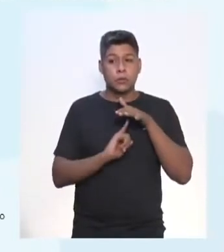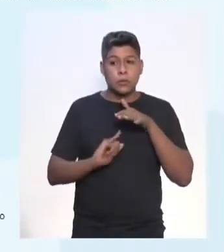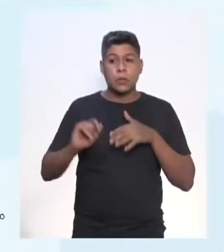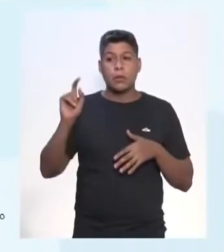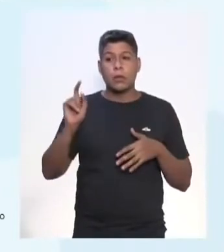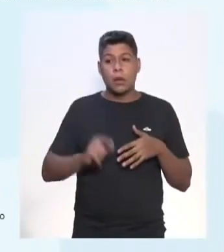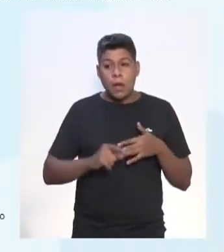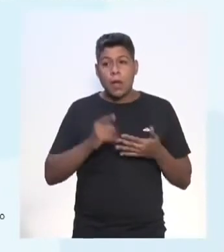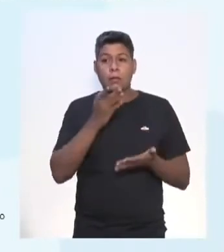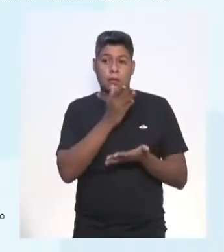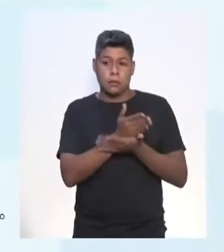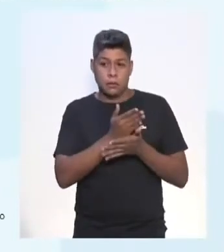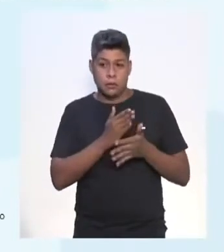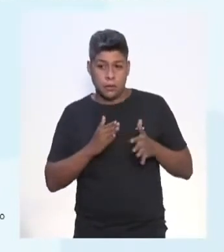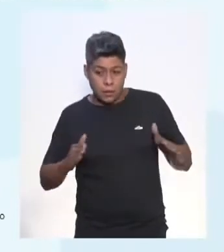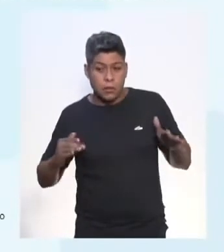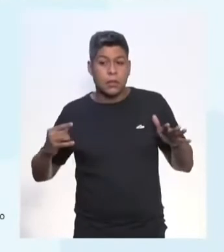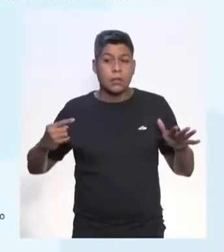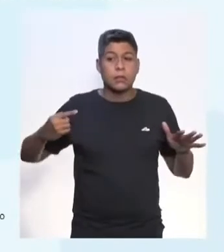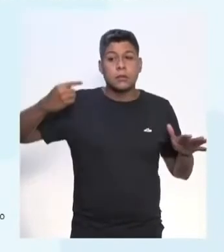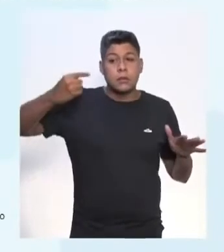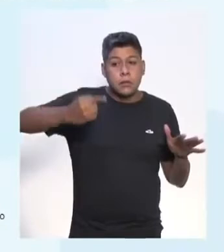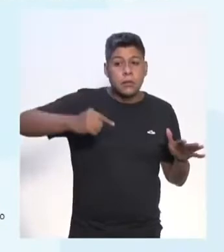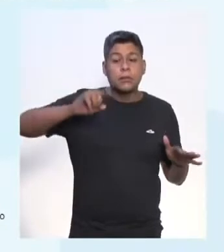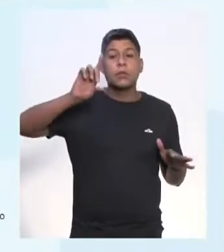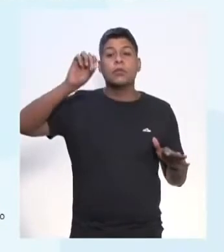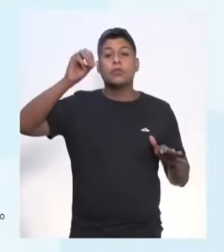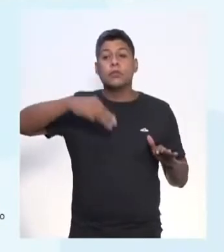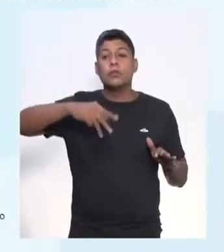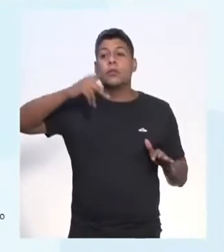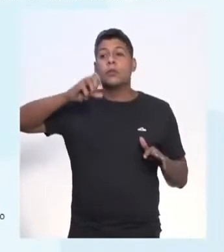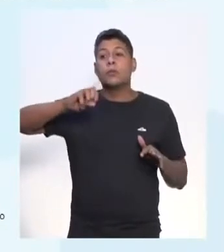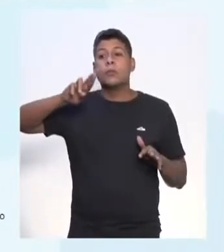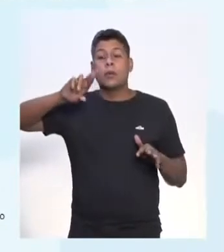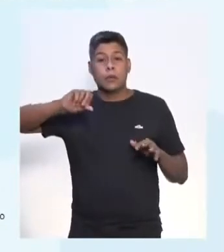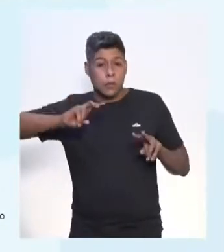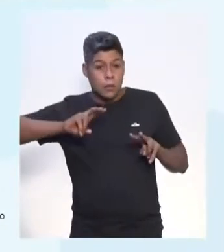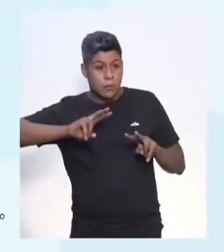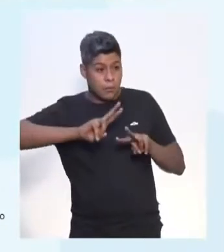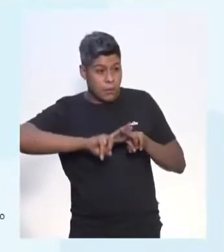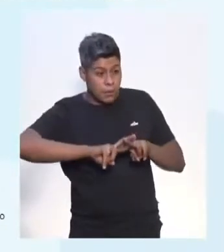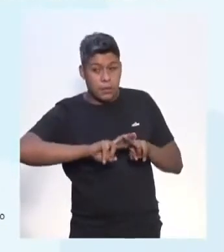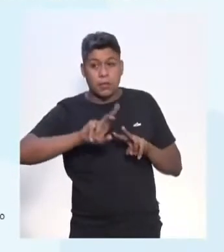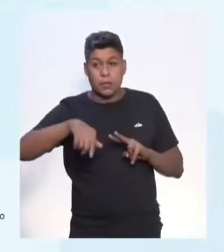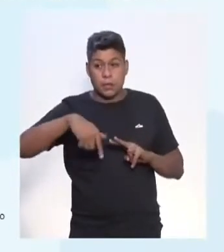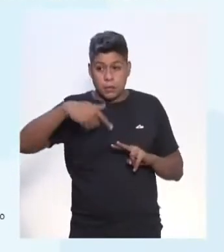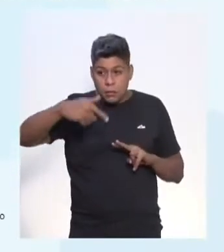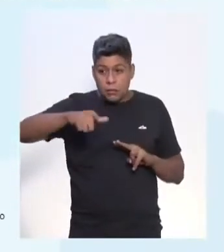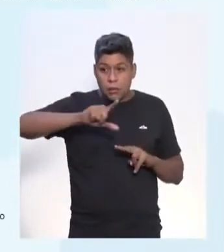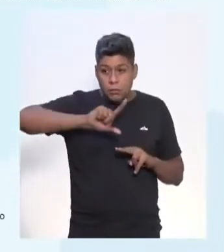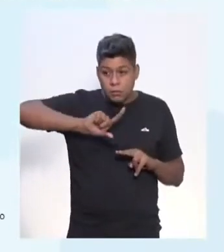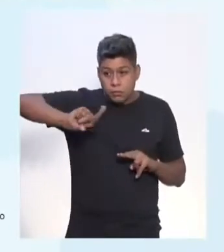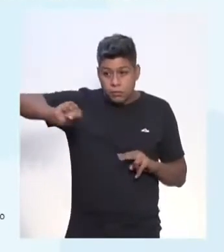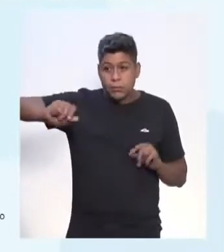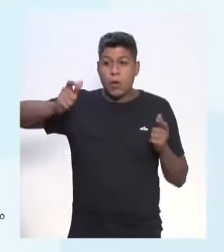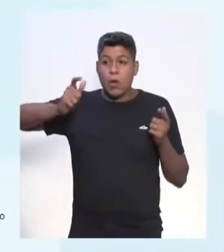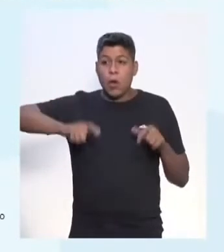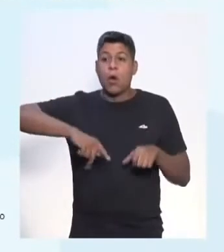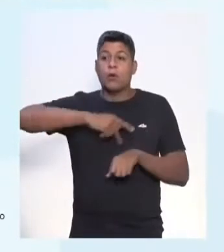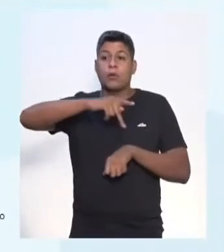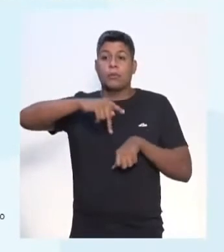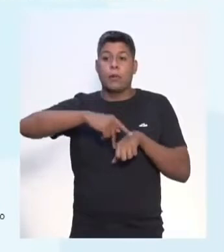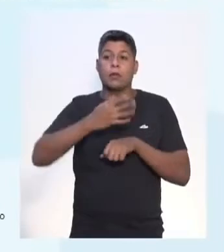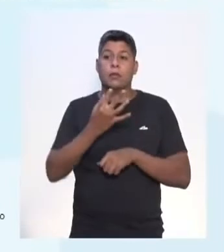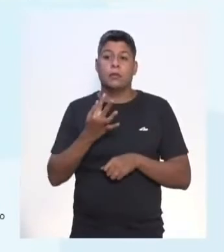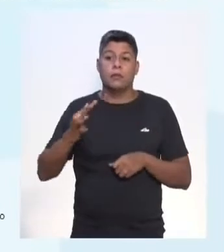foi derrubado. Depois, Dom Pedro II foi preso e aí ele foi para o exílio lá na França. Então,